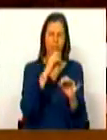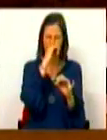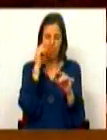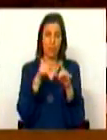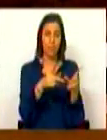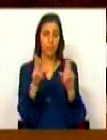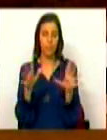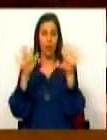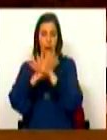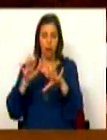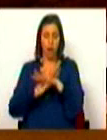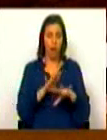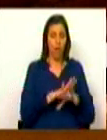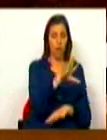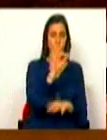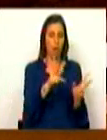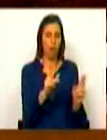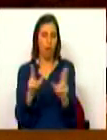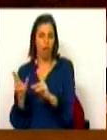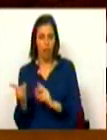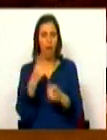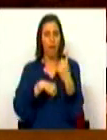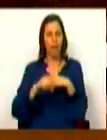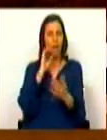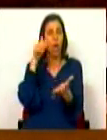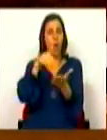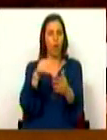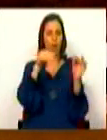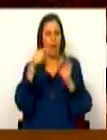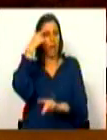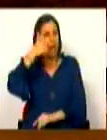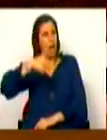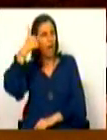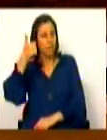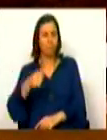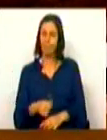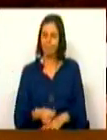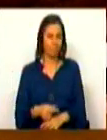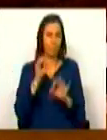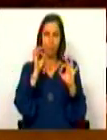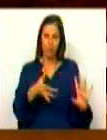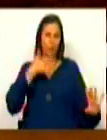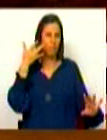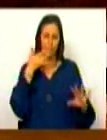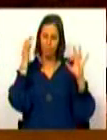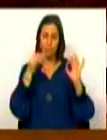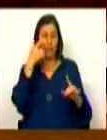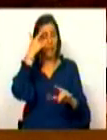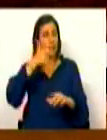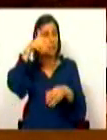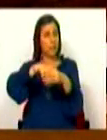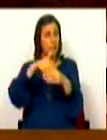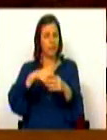excertos cirurgicamente escolhidos de forma a produzir resultados eleitorais. Estéril demagogia e